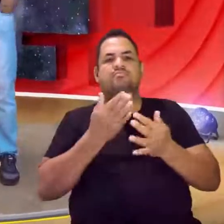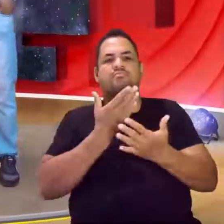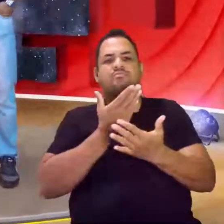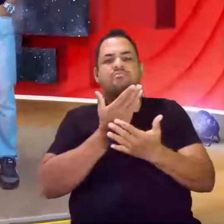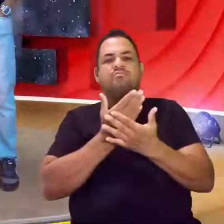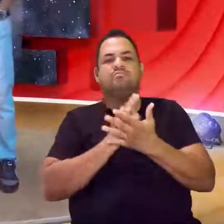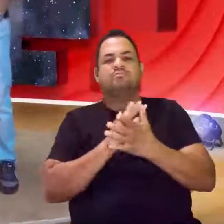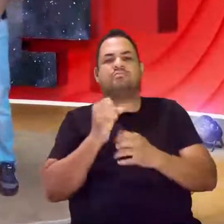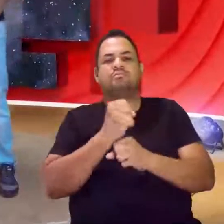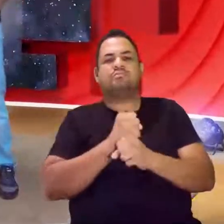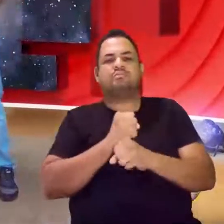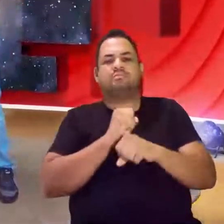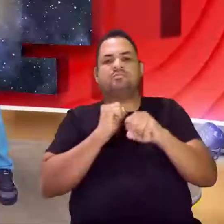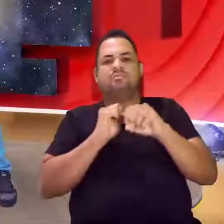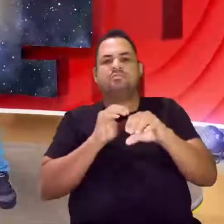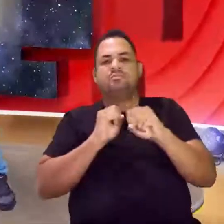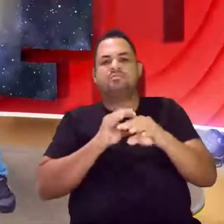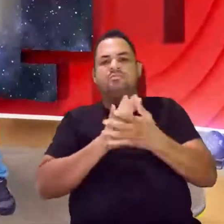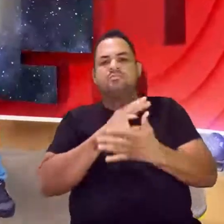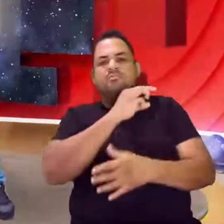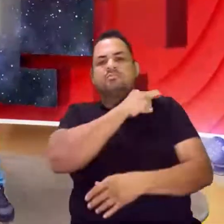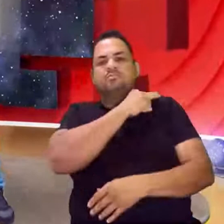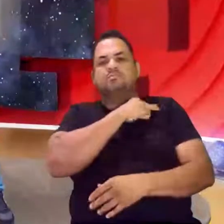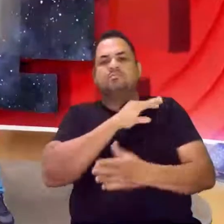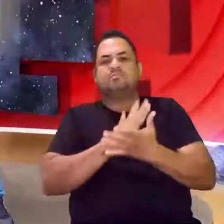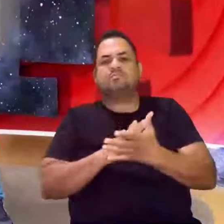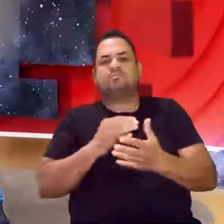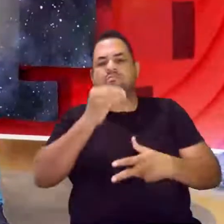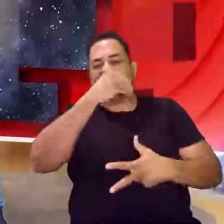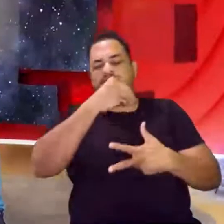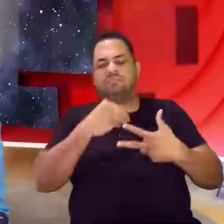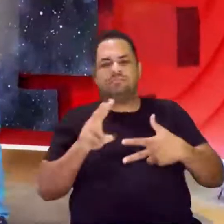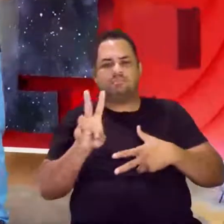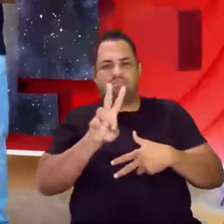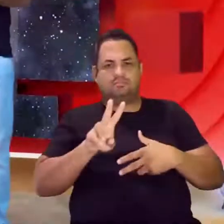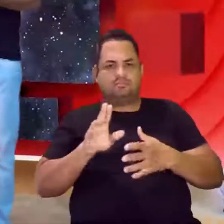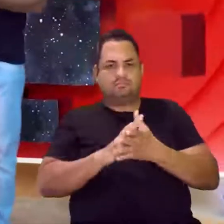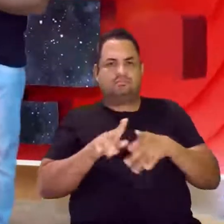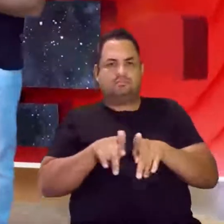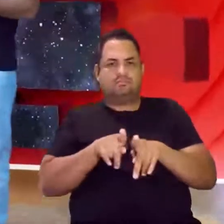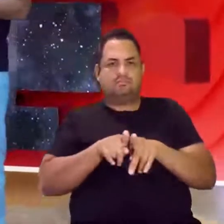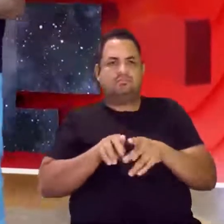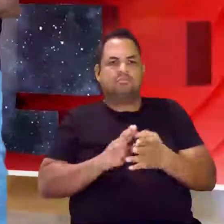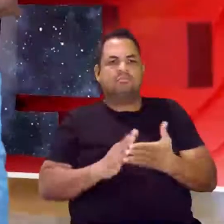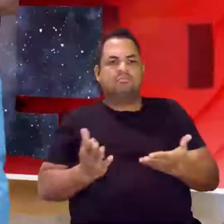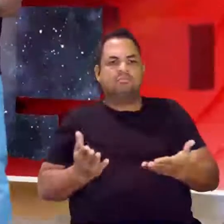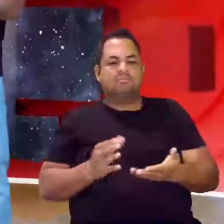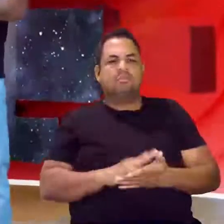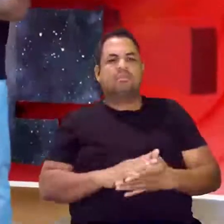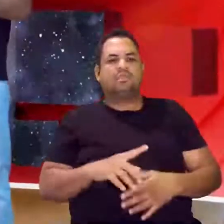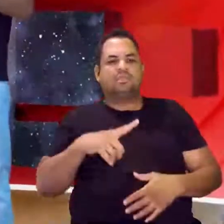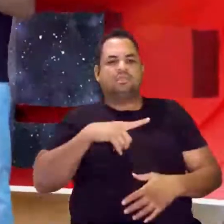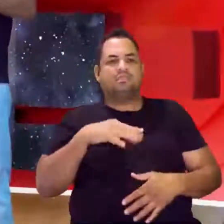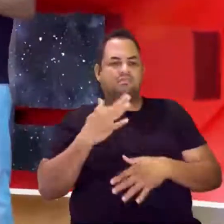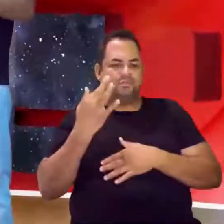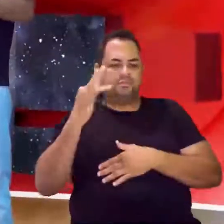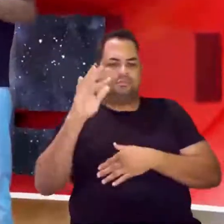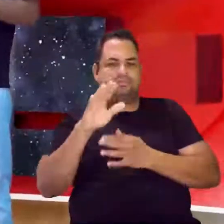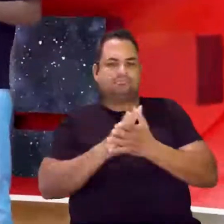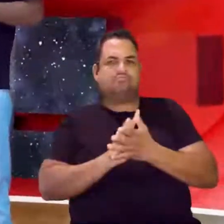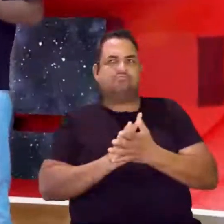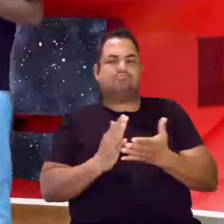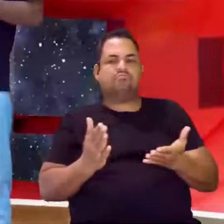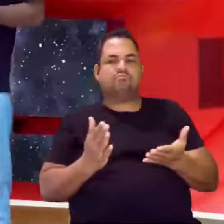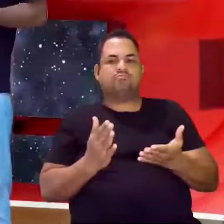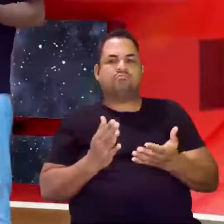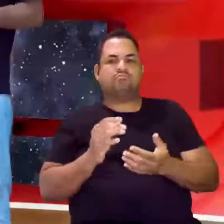ele é marcado aí pelas provas de Enem e vestibular. Existem algumas universidades que ainda aplicam o vestibular, Isso. certo? Tem aluno que